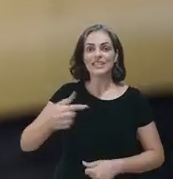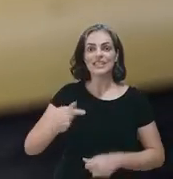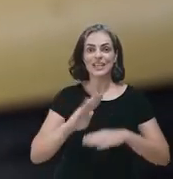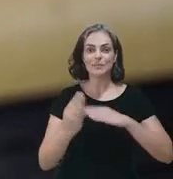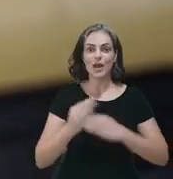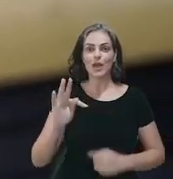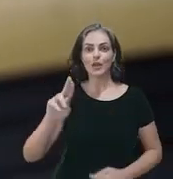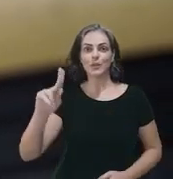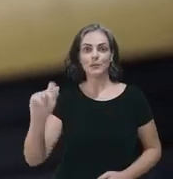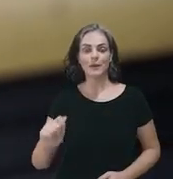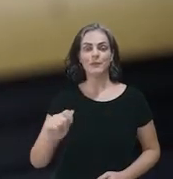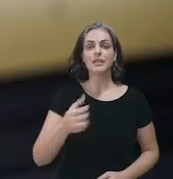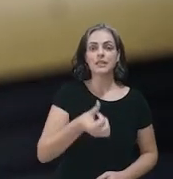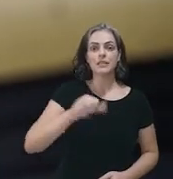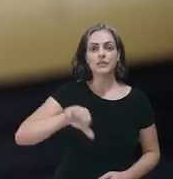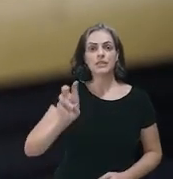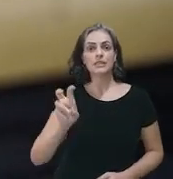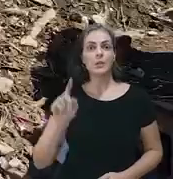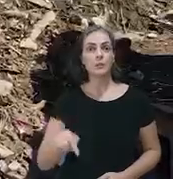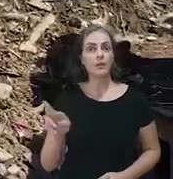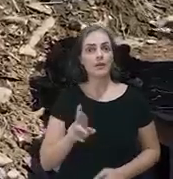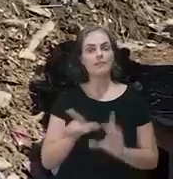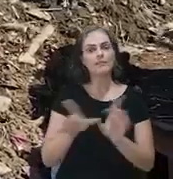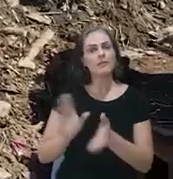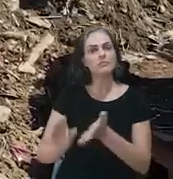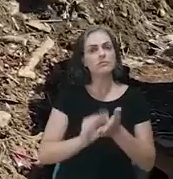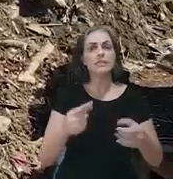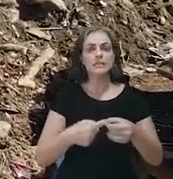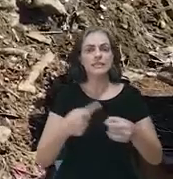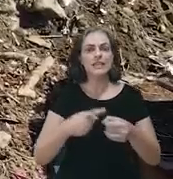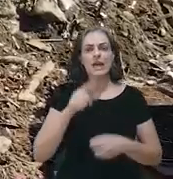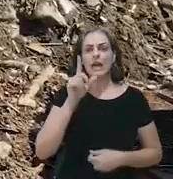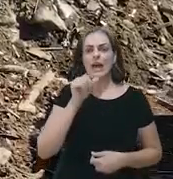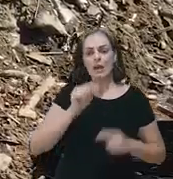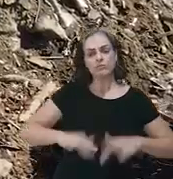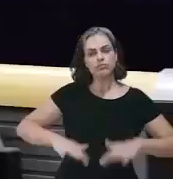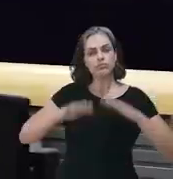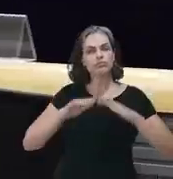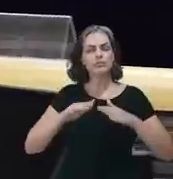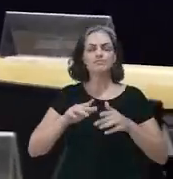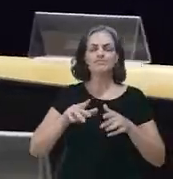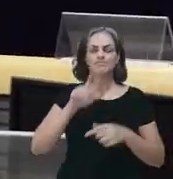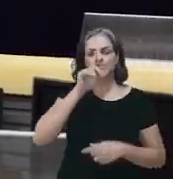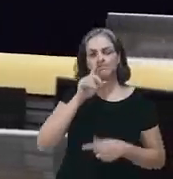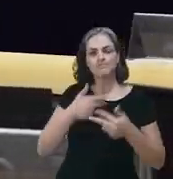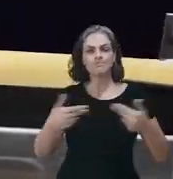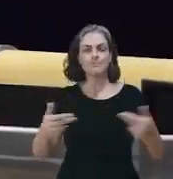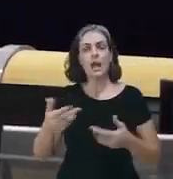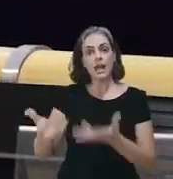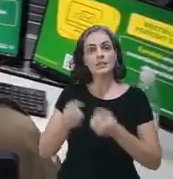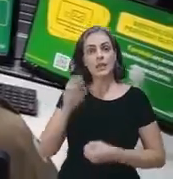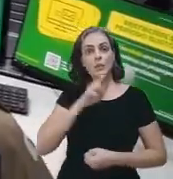Tupã. Liberamos R$695 mil em recursos para cidades atingidas por inundações e reconhecemos a situação